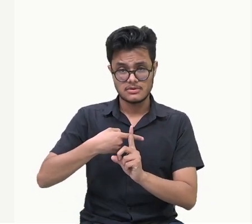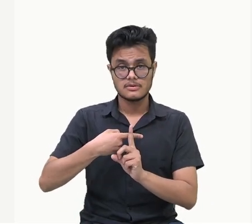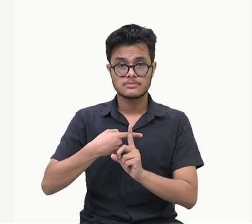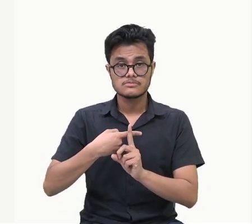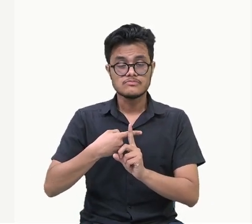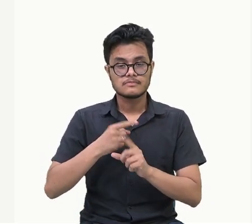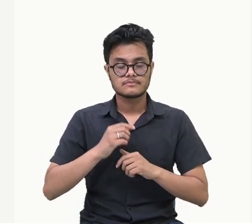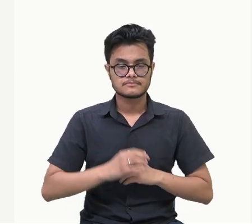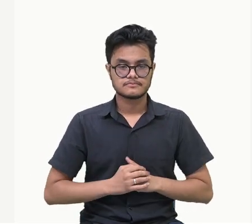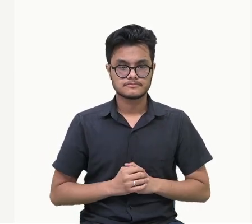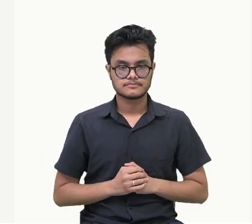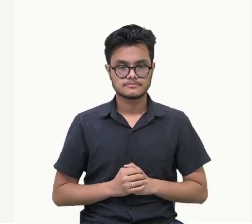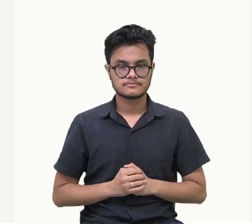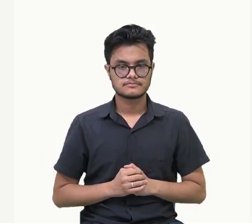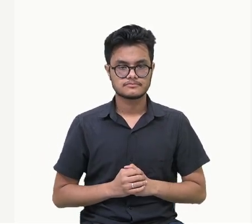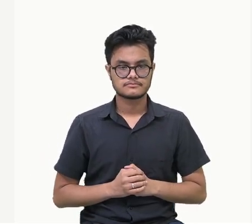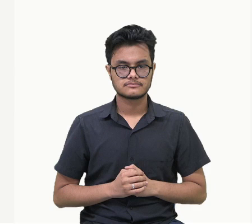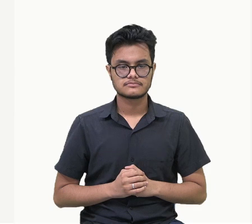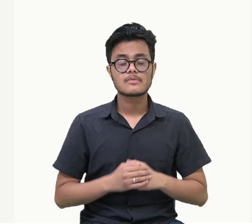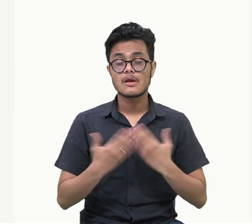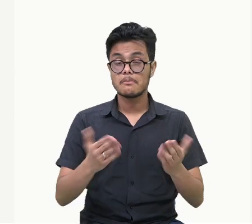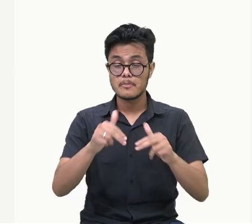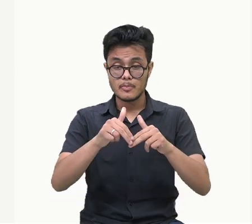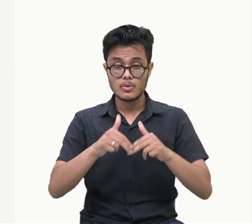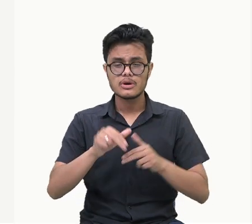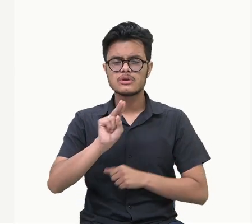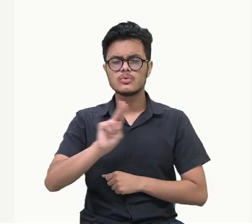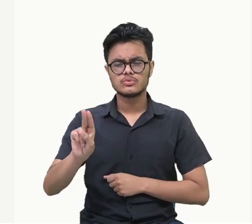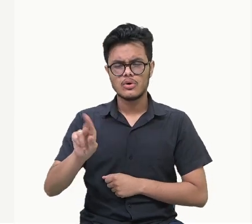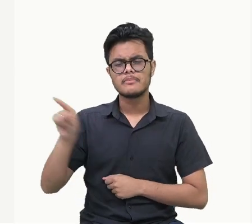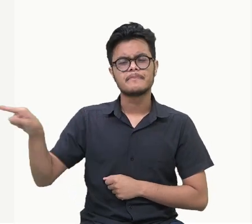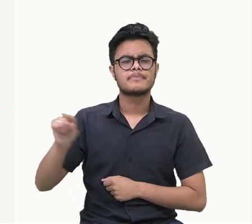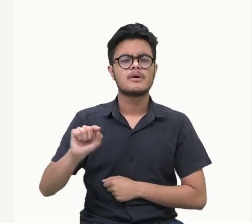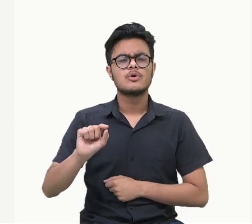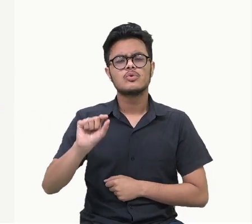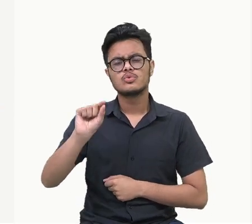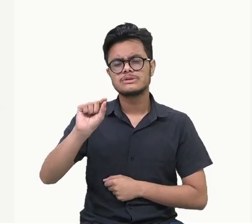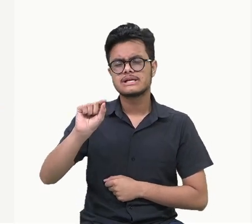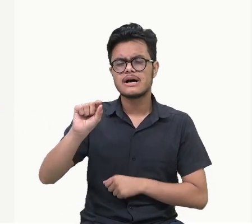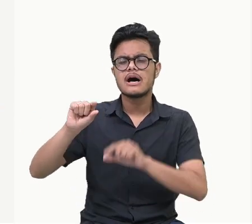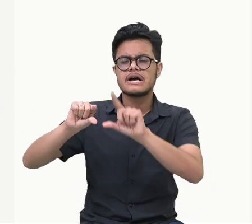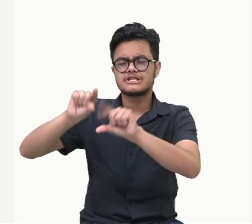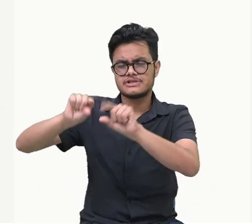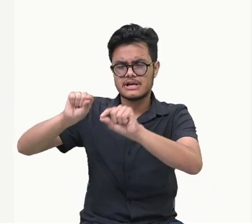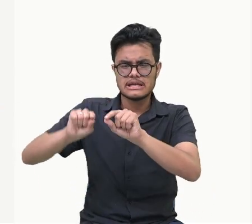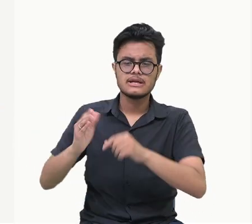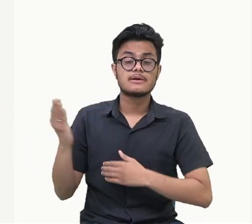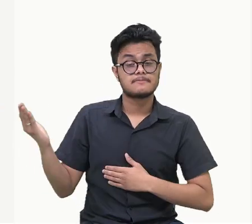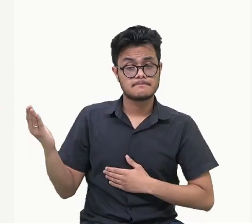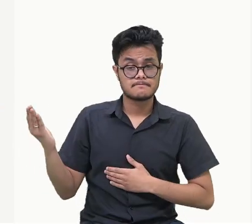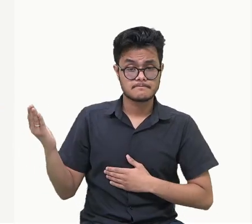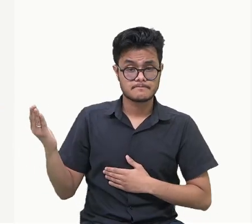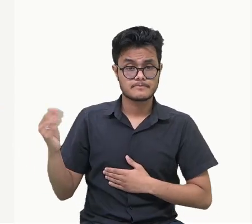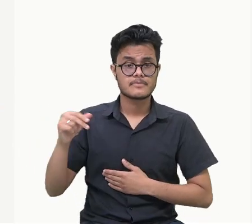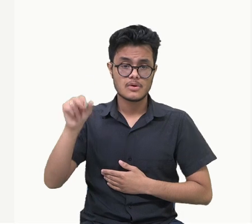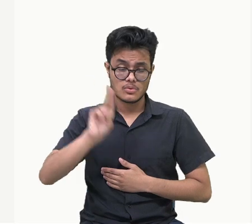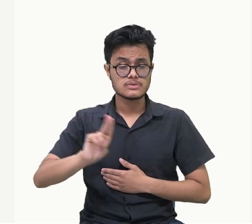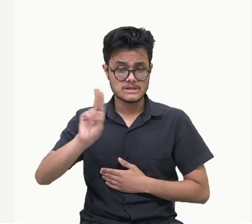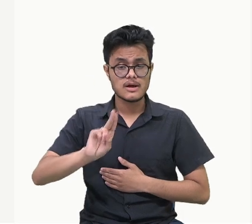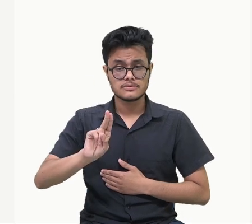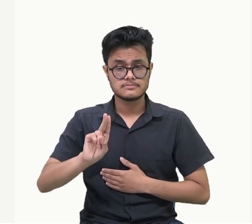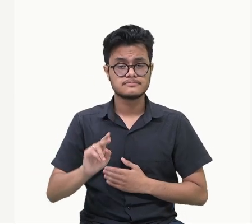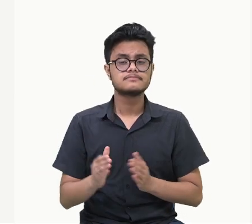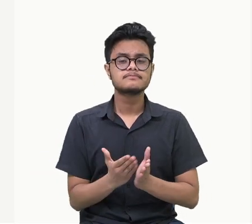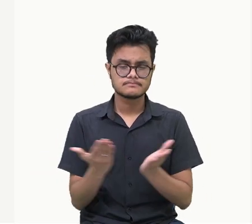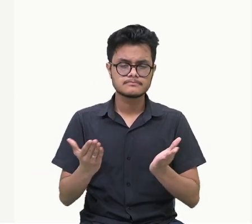nulos. Tá? Por isso que nós temos esse asterisco aqui, ó, em cima do conjunto dos reais,